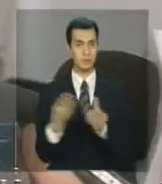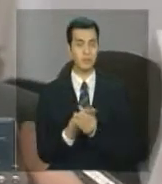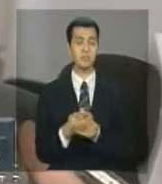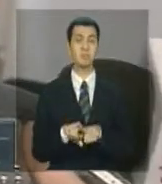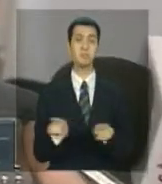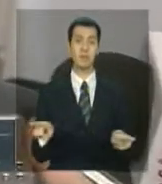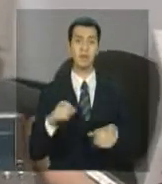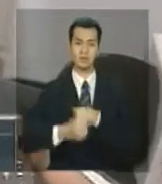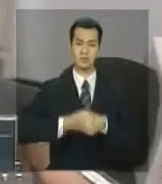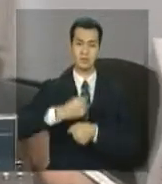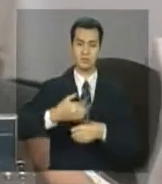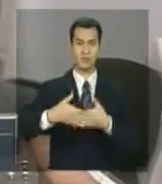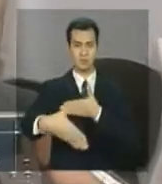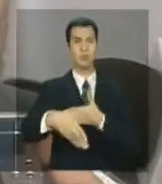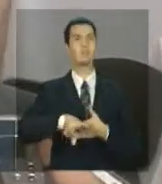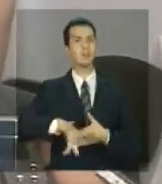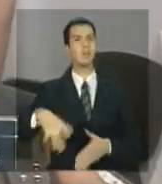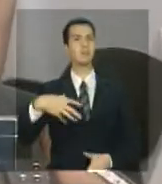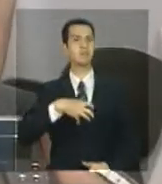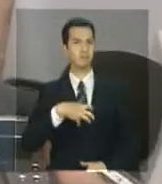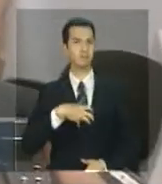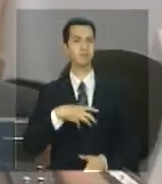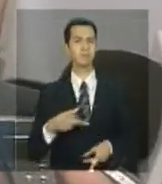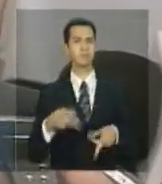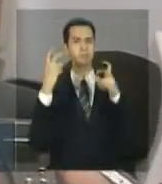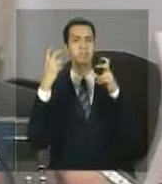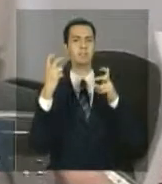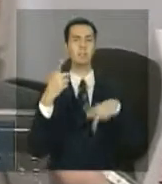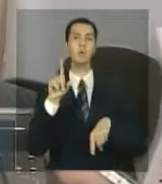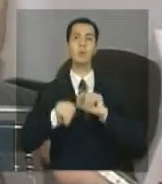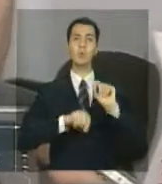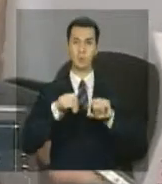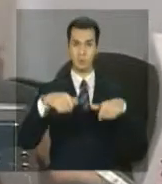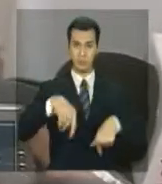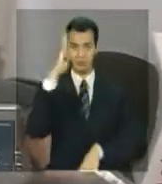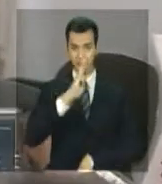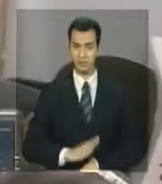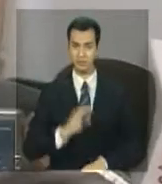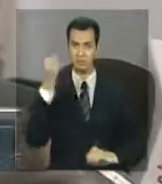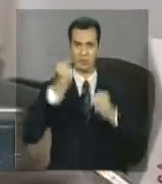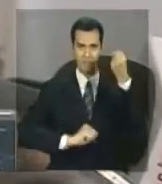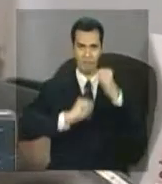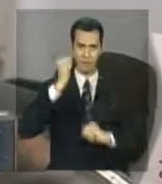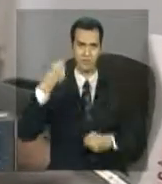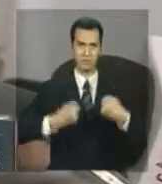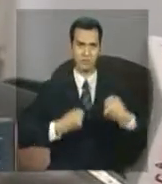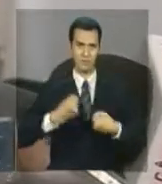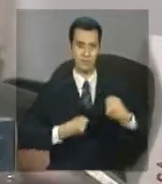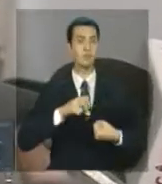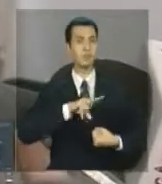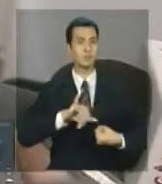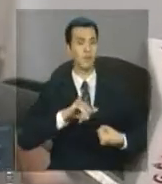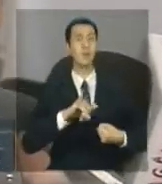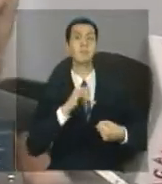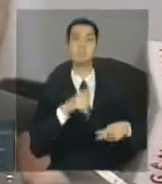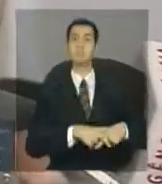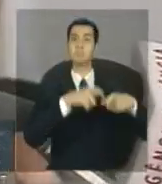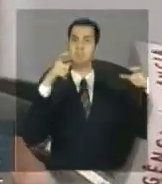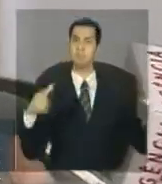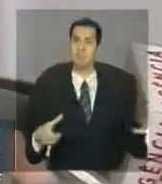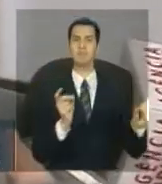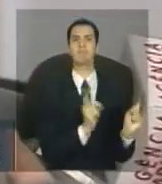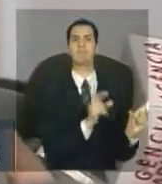ano isso será sentido. Então a indústria automobilística brasileira vai produzir, vender mais os